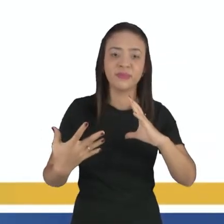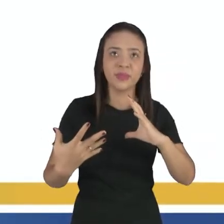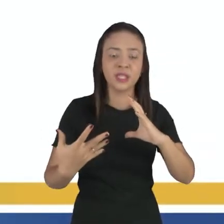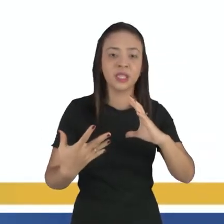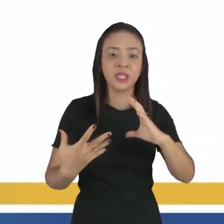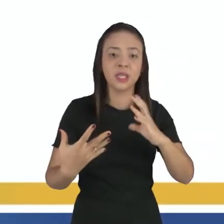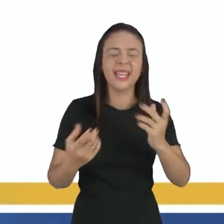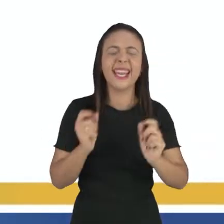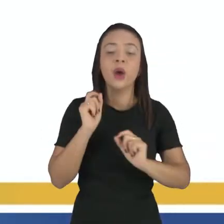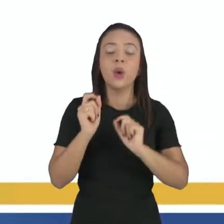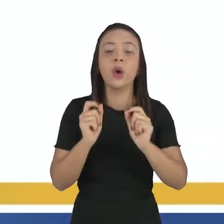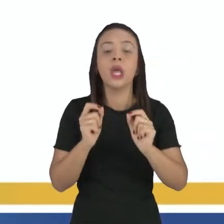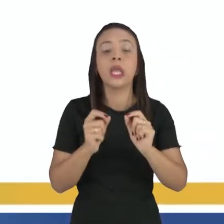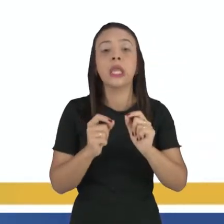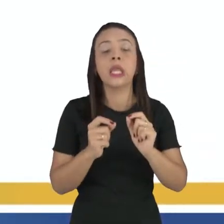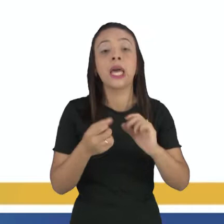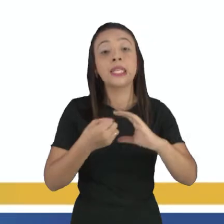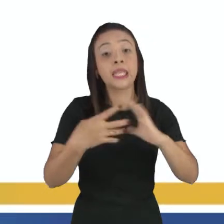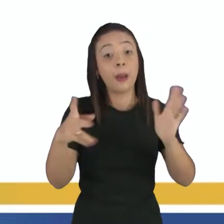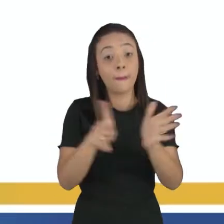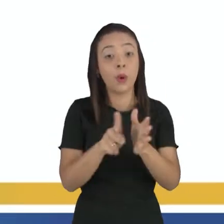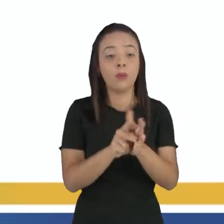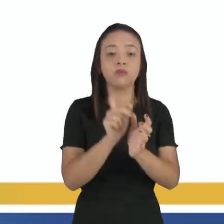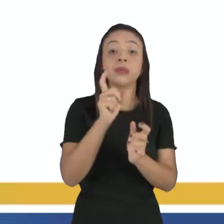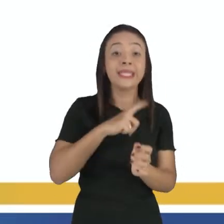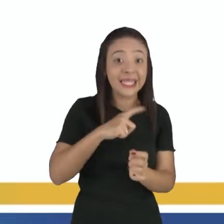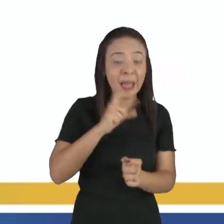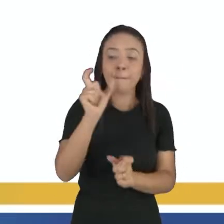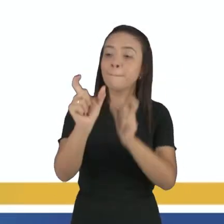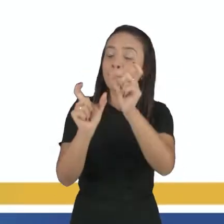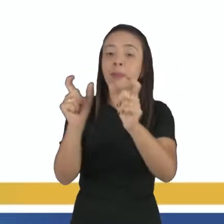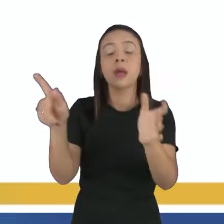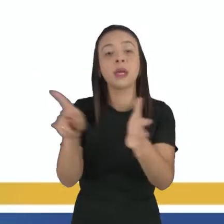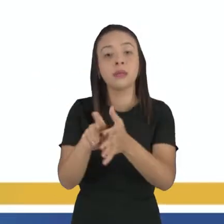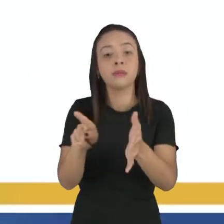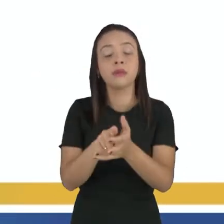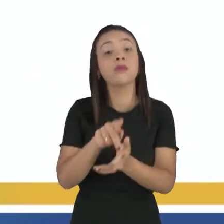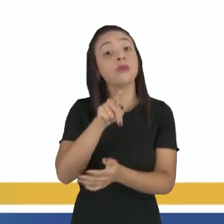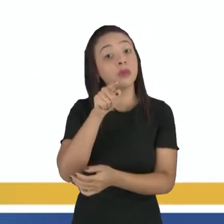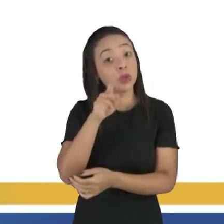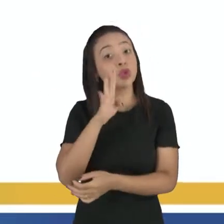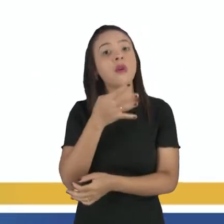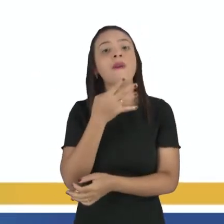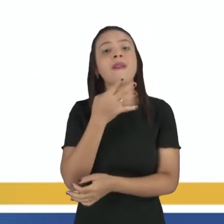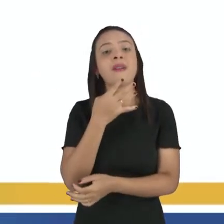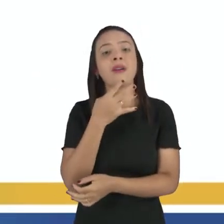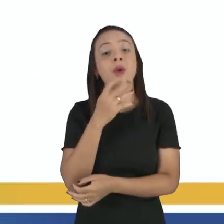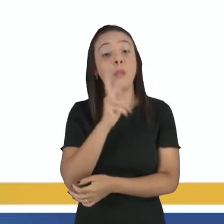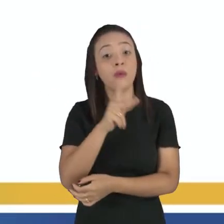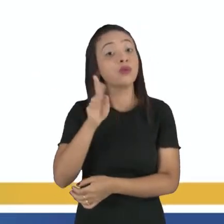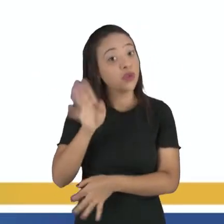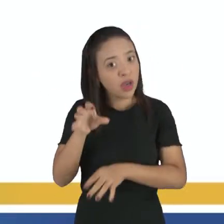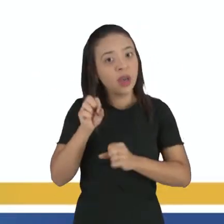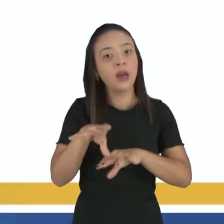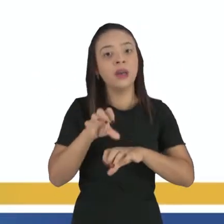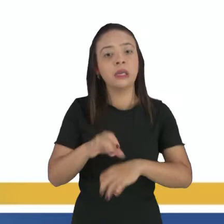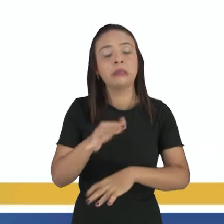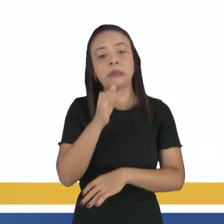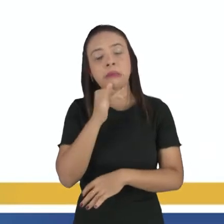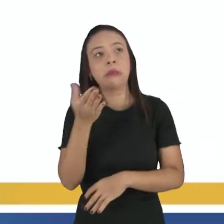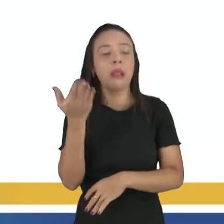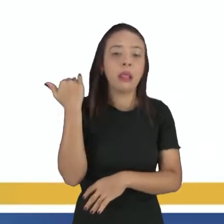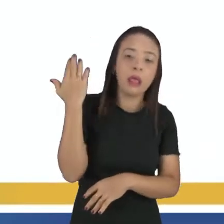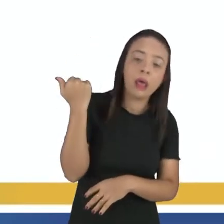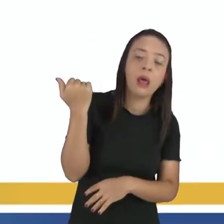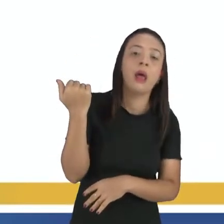as palavras-chaves dele você já deve ter ouvido do seu professor ou em algum momento do Ensino